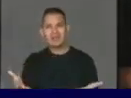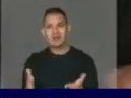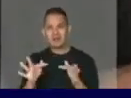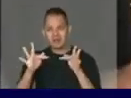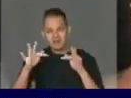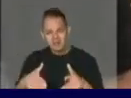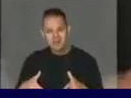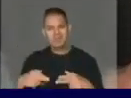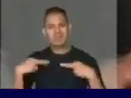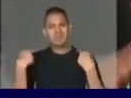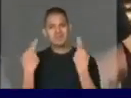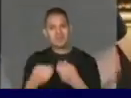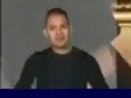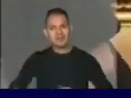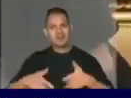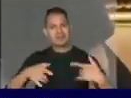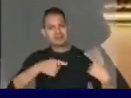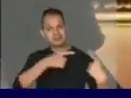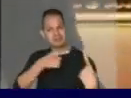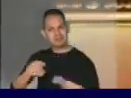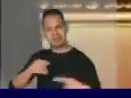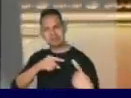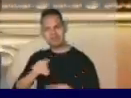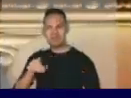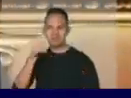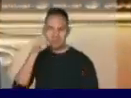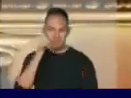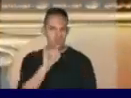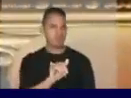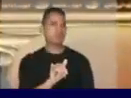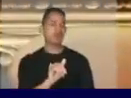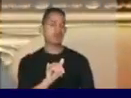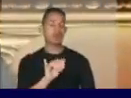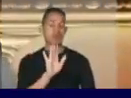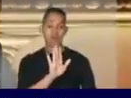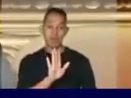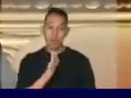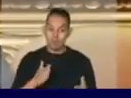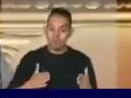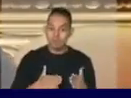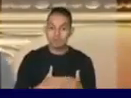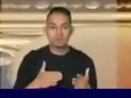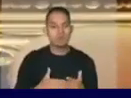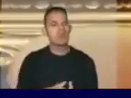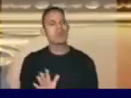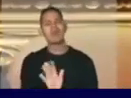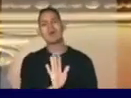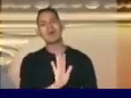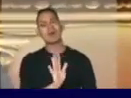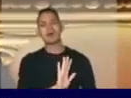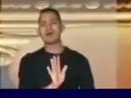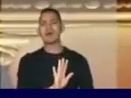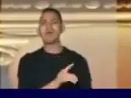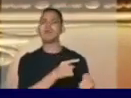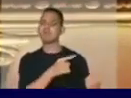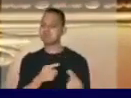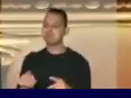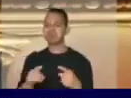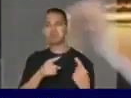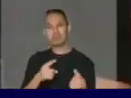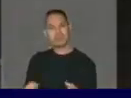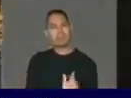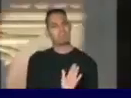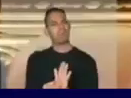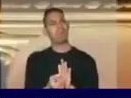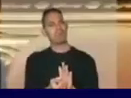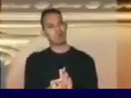da audiência, um acirramento aqui nas relações. Então, eu não vou, de forma nenhuma, reprimir as críticas duras e